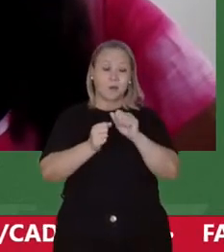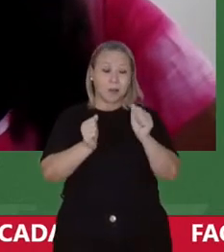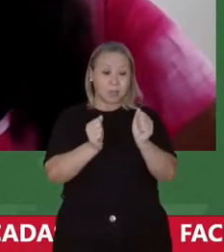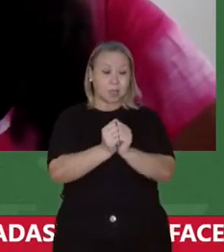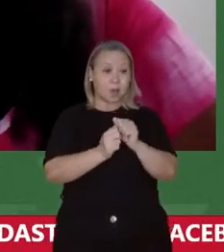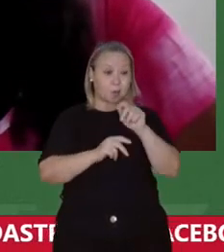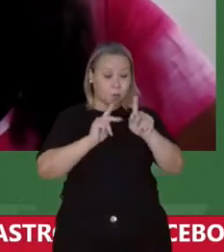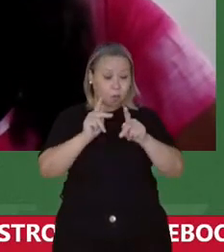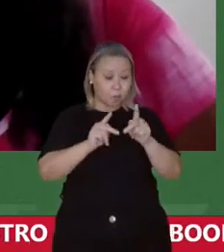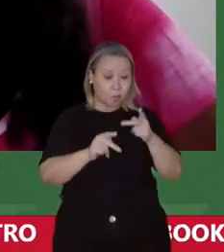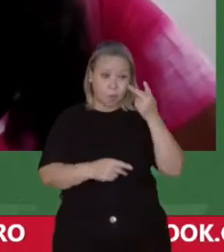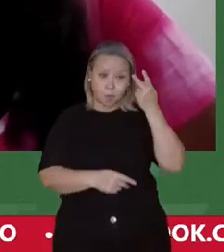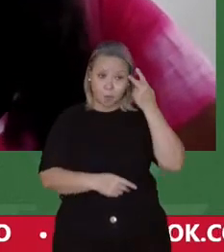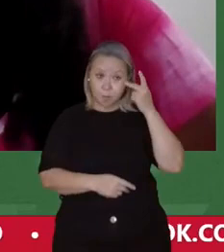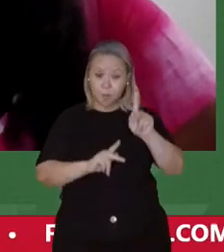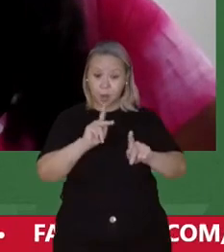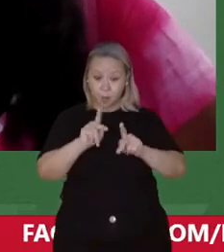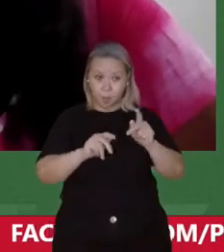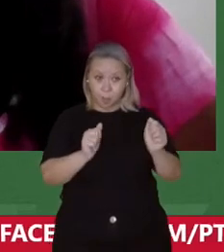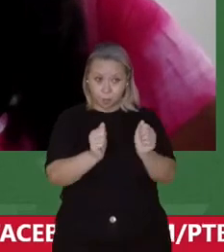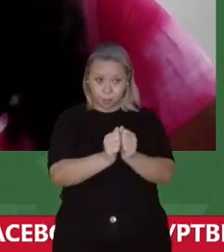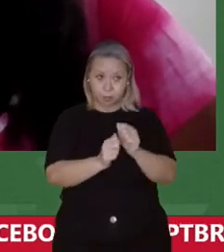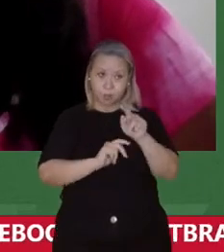povo e para o povo.